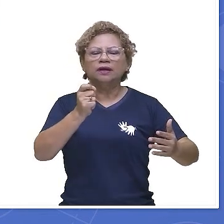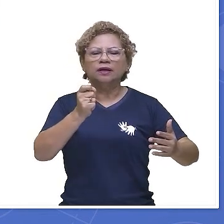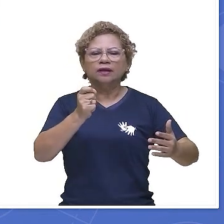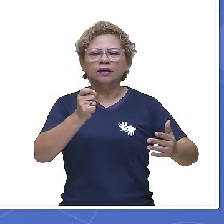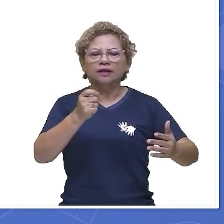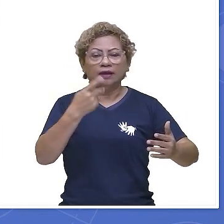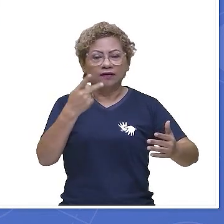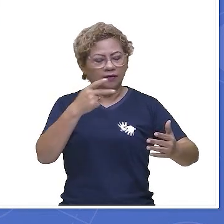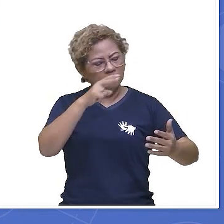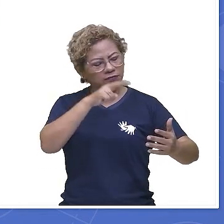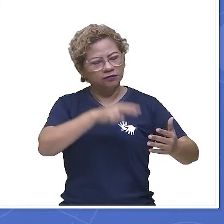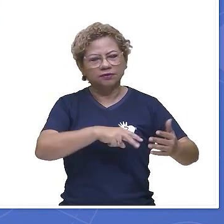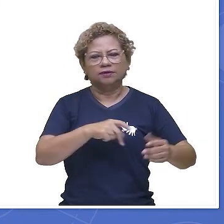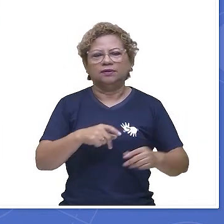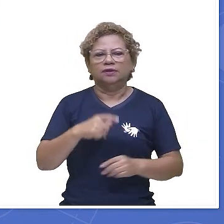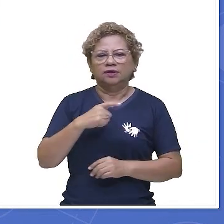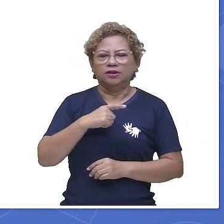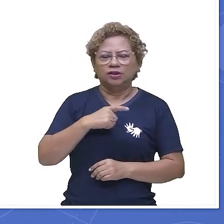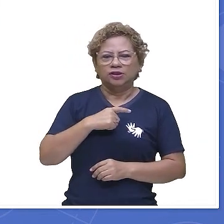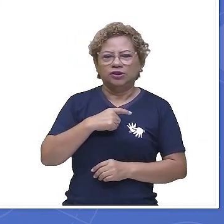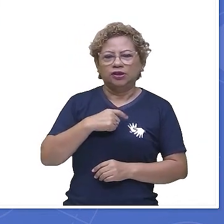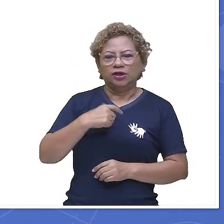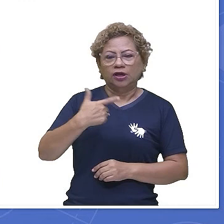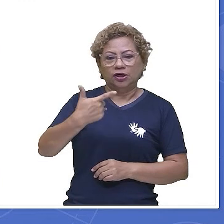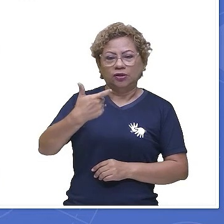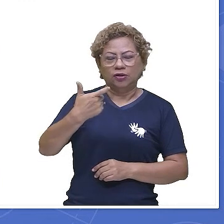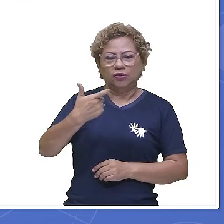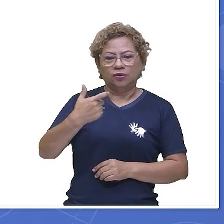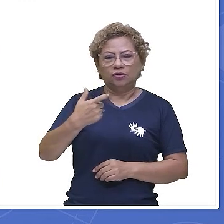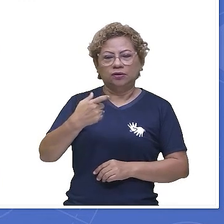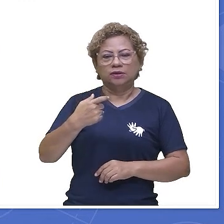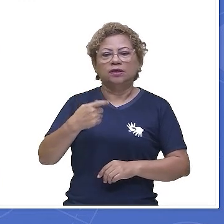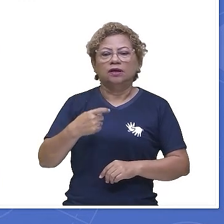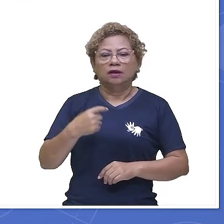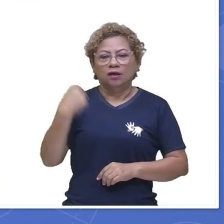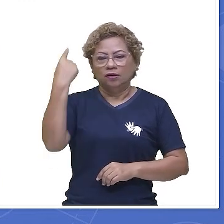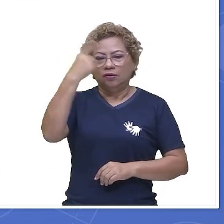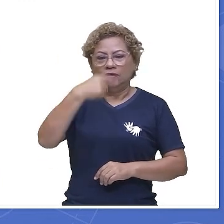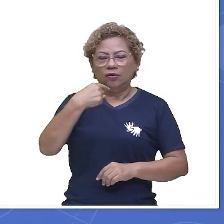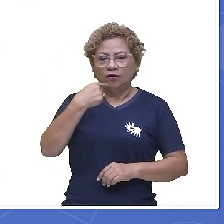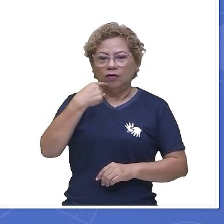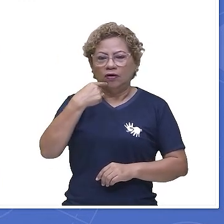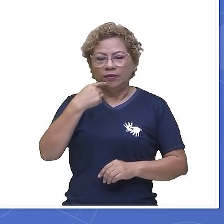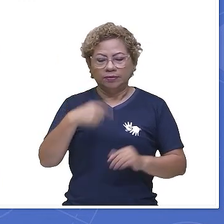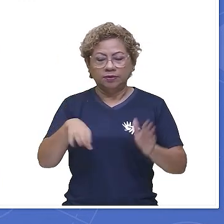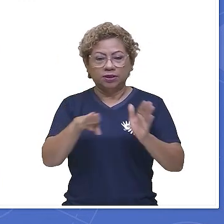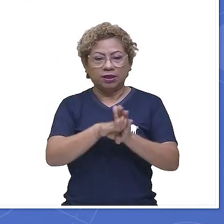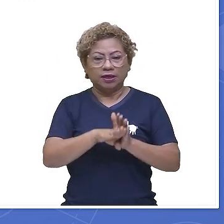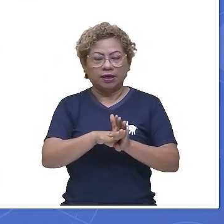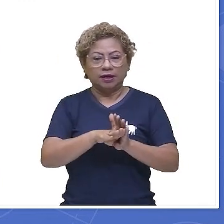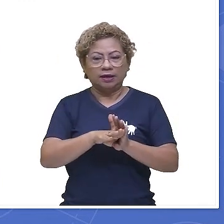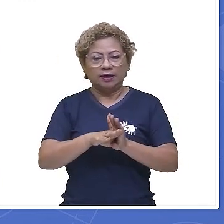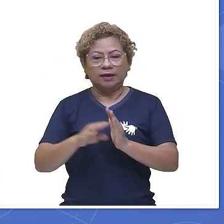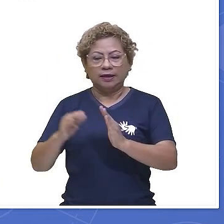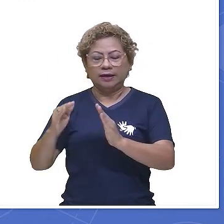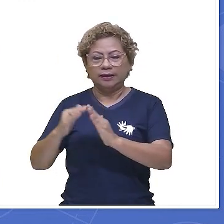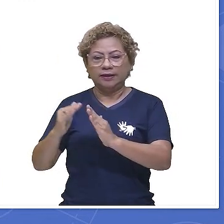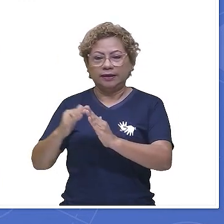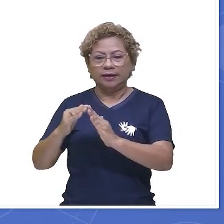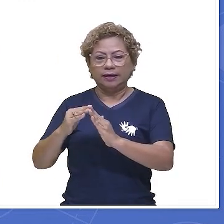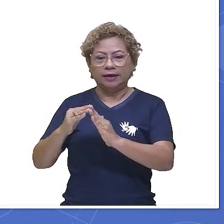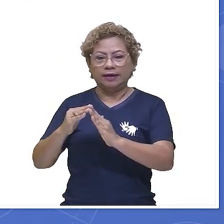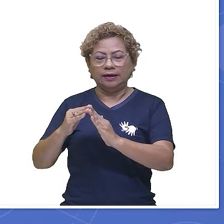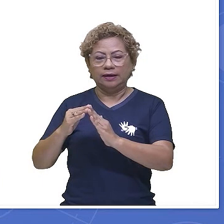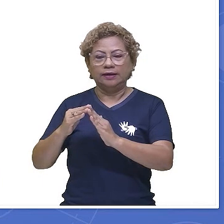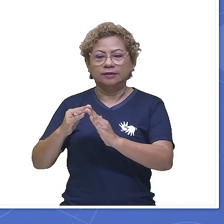levei 12 horas para chegar à casa de minha mãe, que fica a 70 quilômetros da minha. No meio do caminho, eu olhei para o